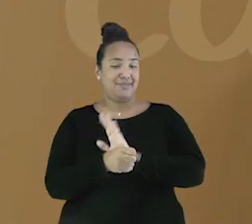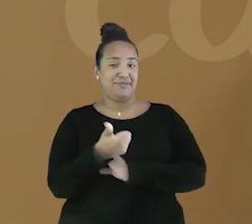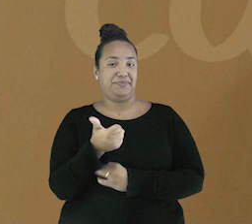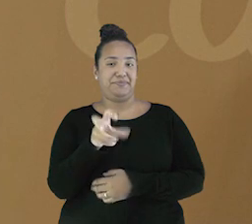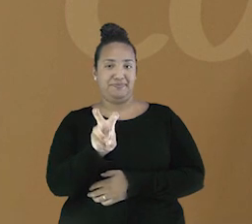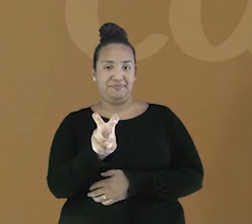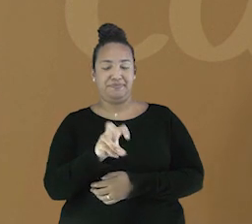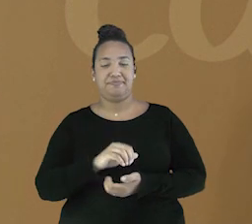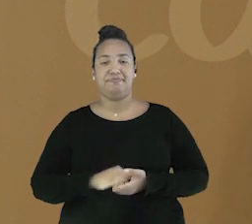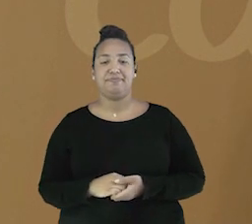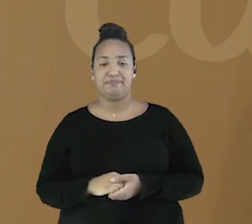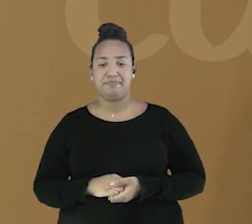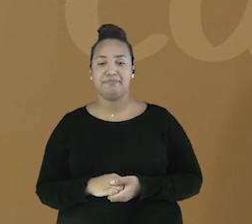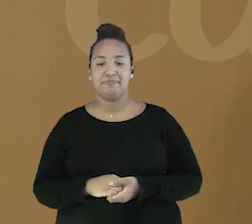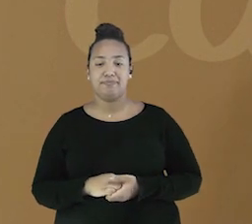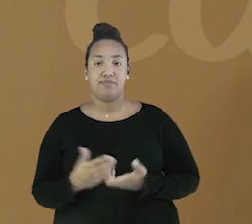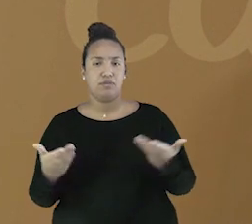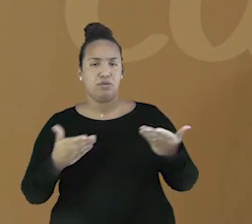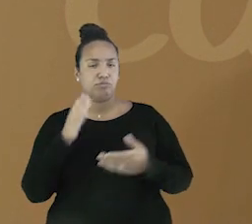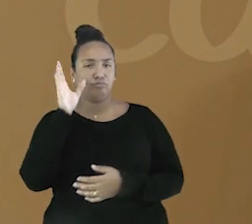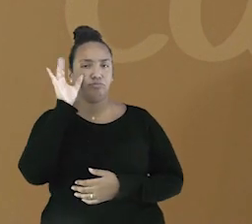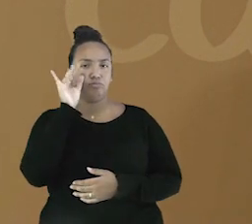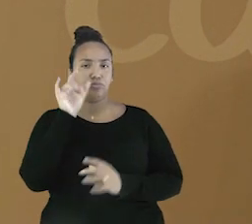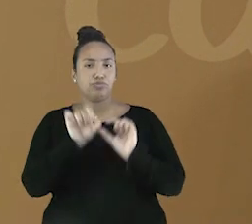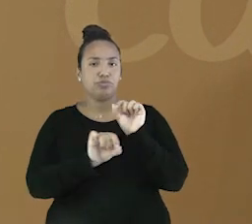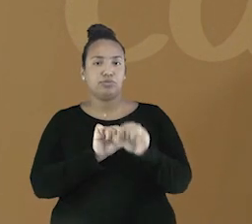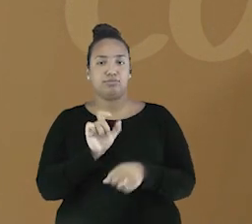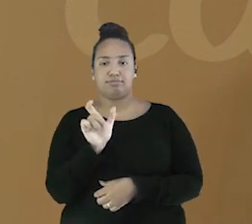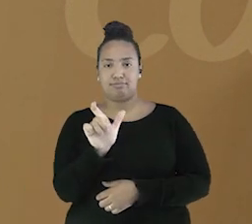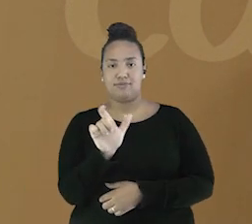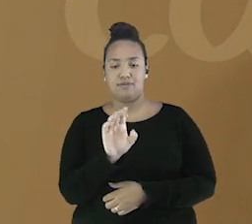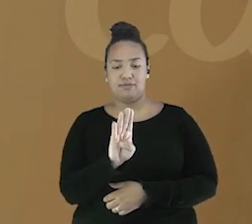século XV. Uma